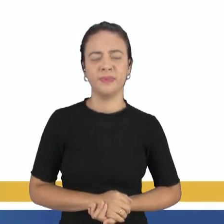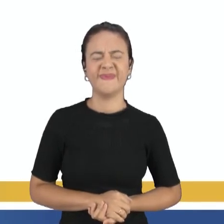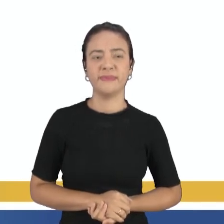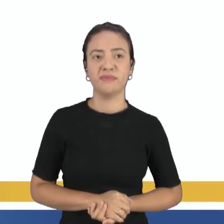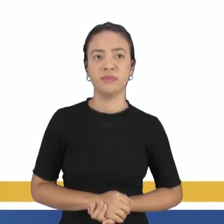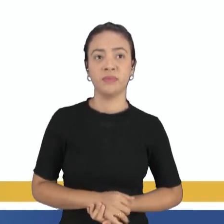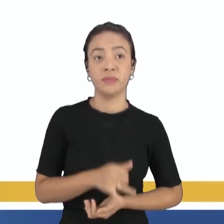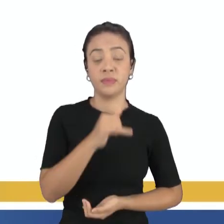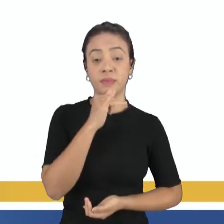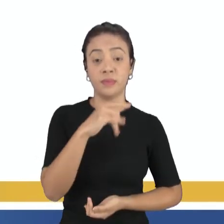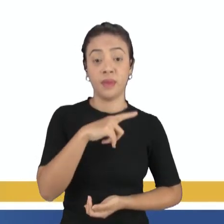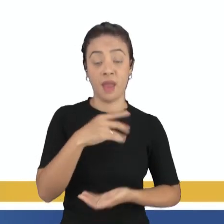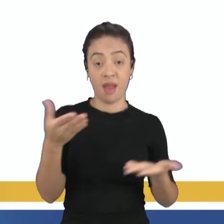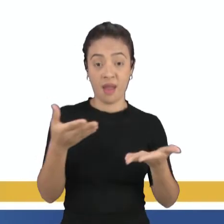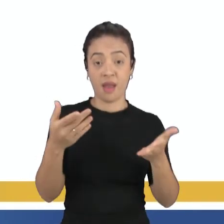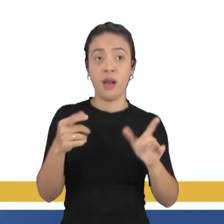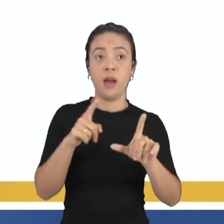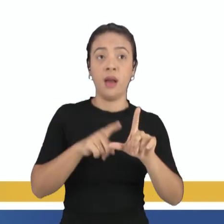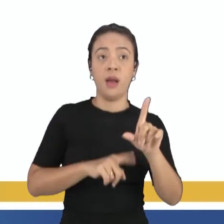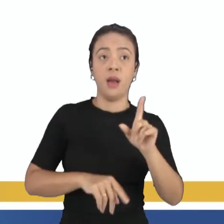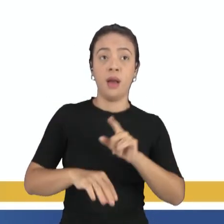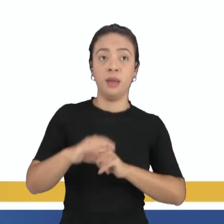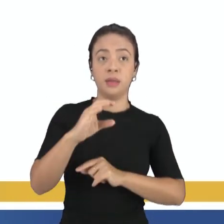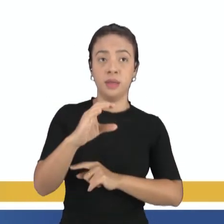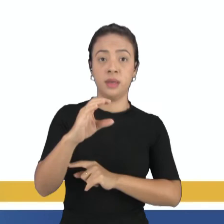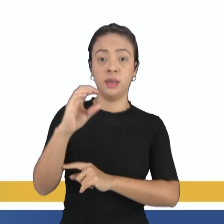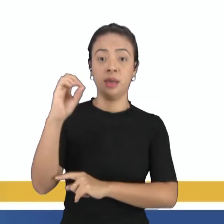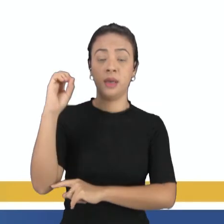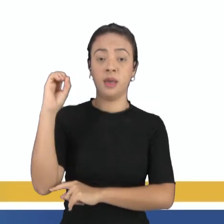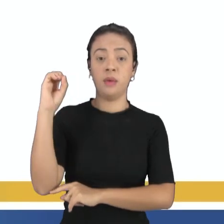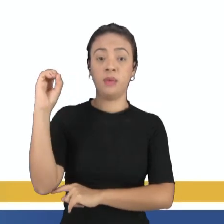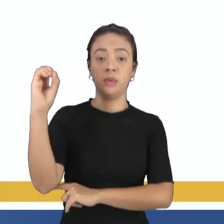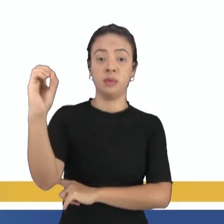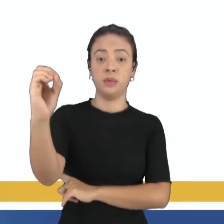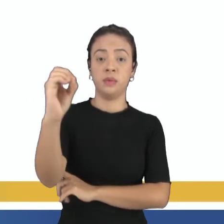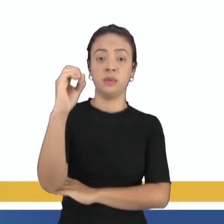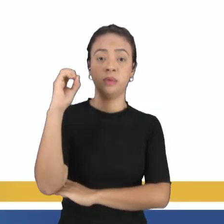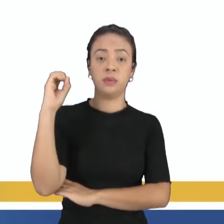Então, aí eu tenho uma translação. Lembram que lá